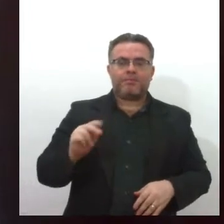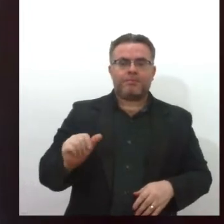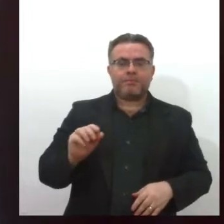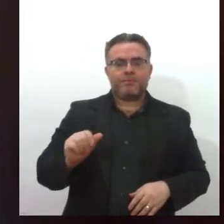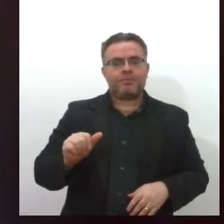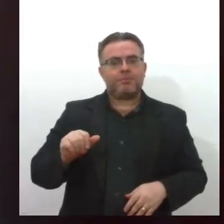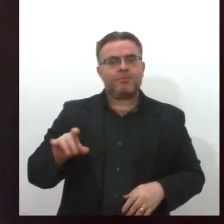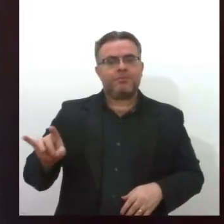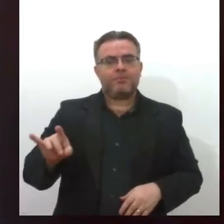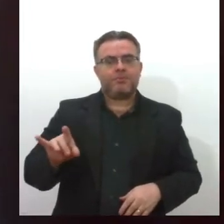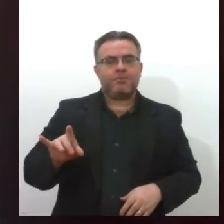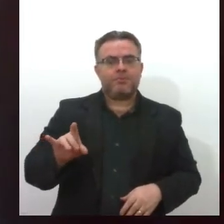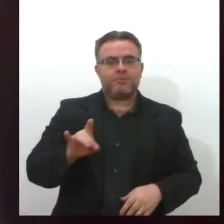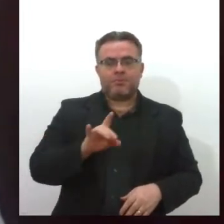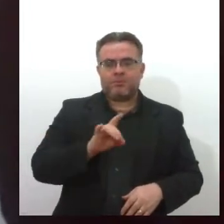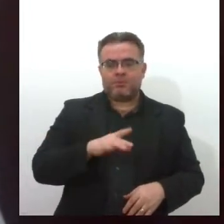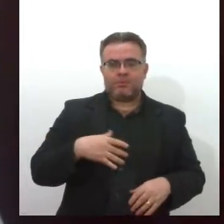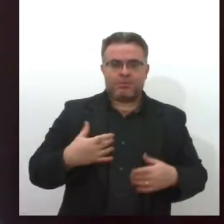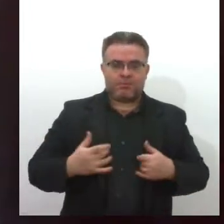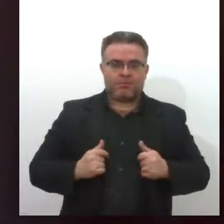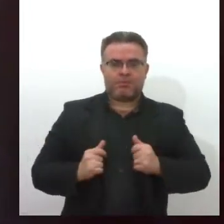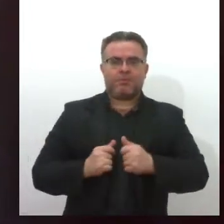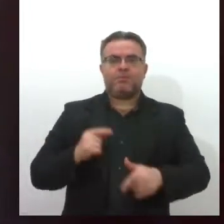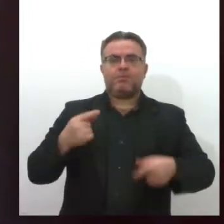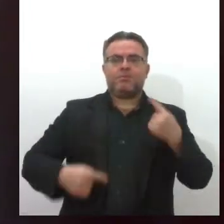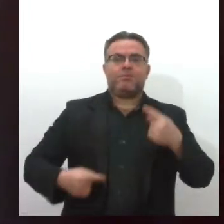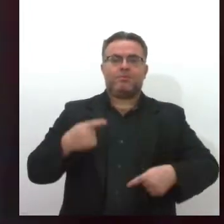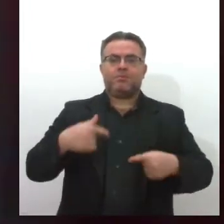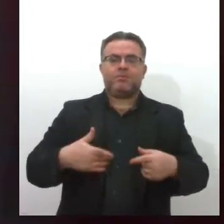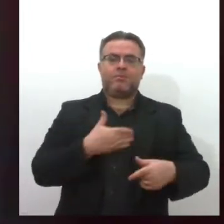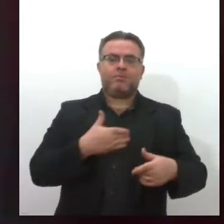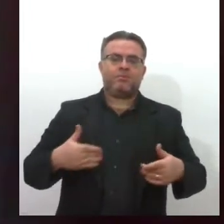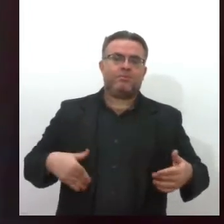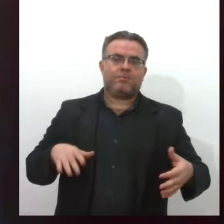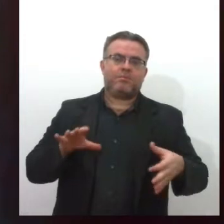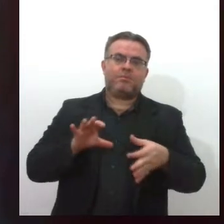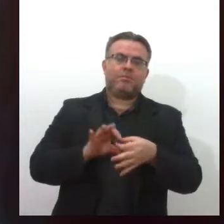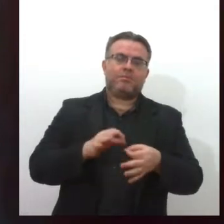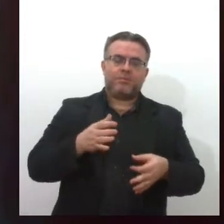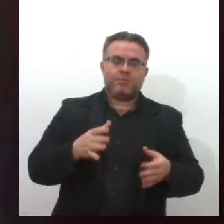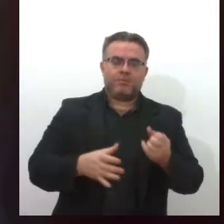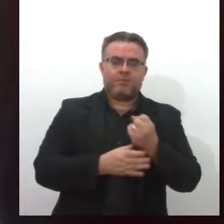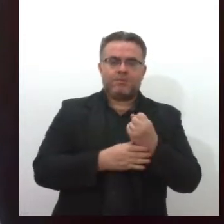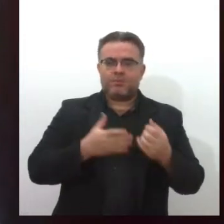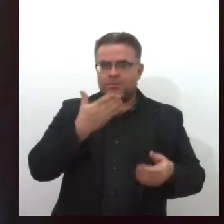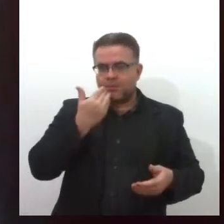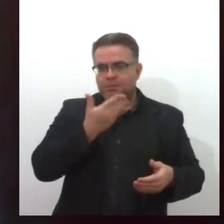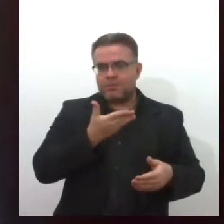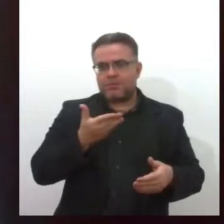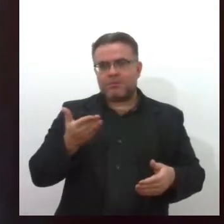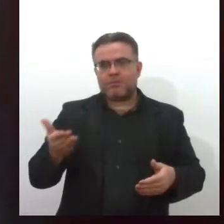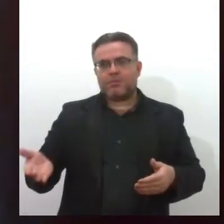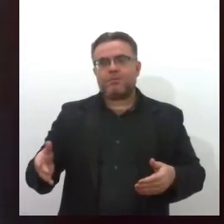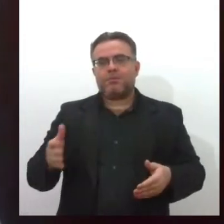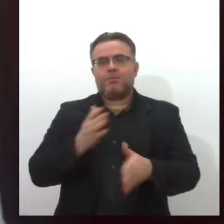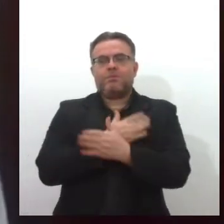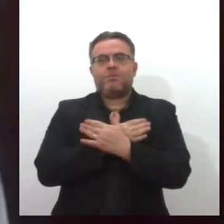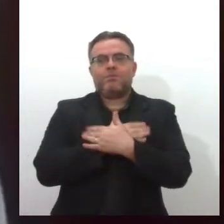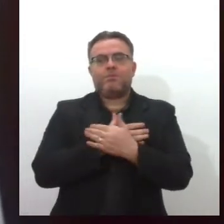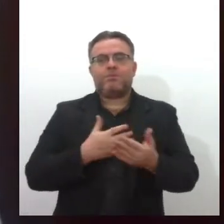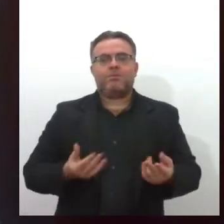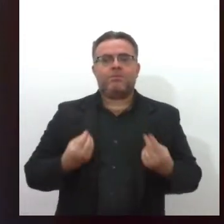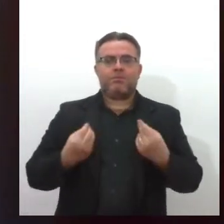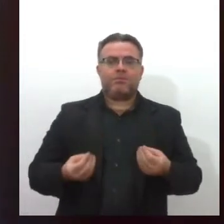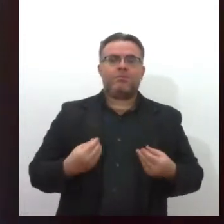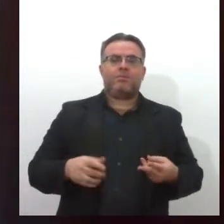benefício financeiro, é uma política pública voltada à segurança alimentar. Muitas pessoas perderam o emprego, muitas